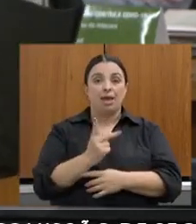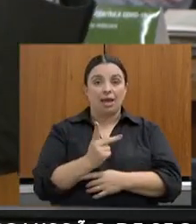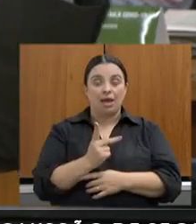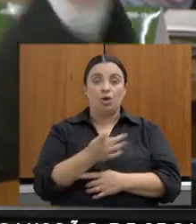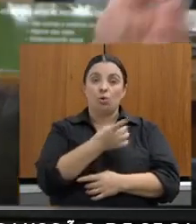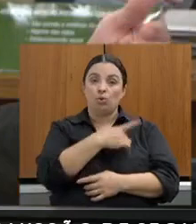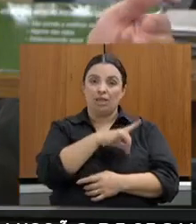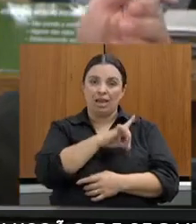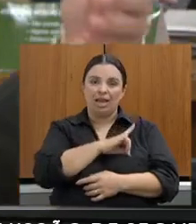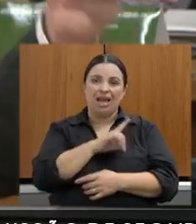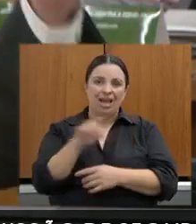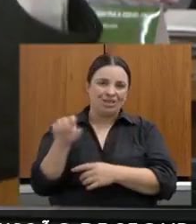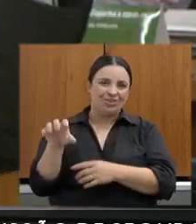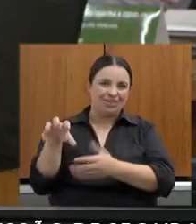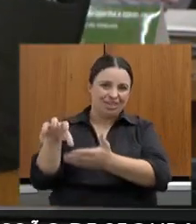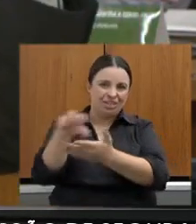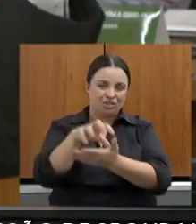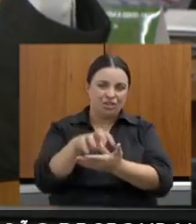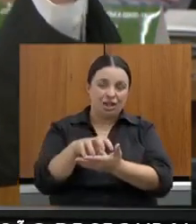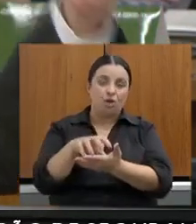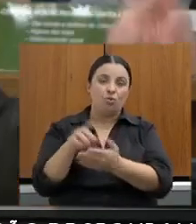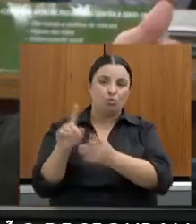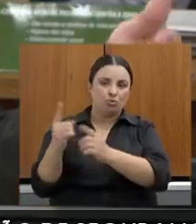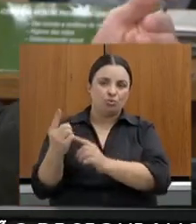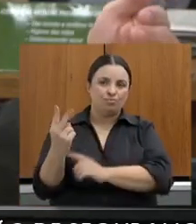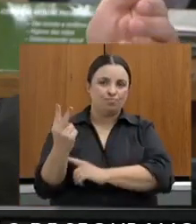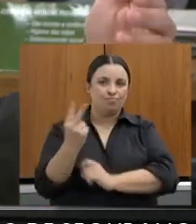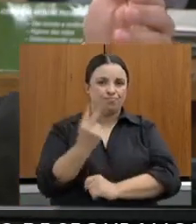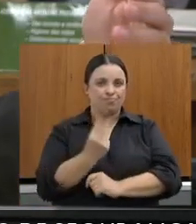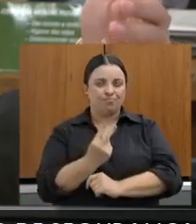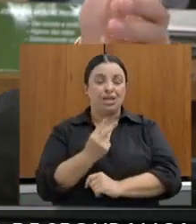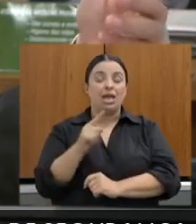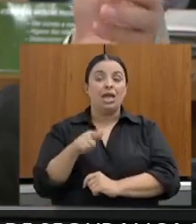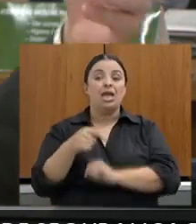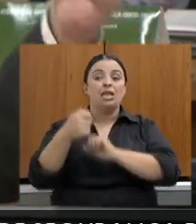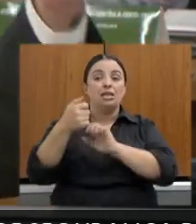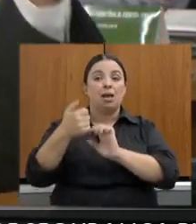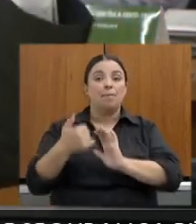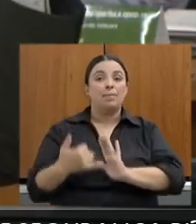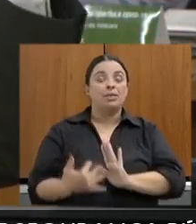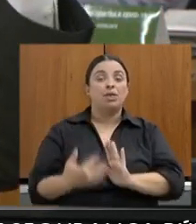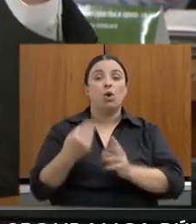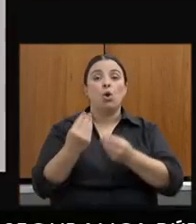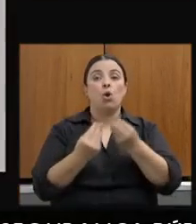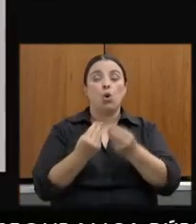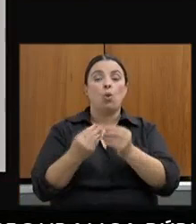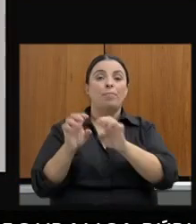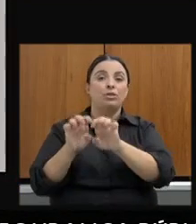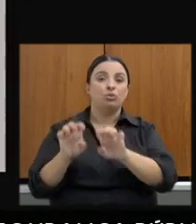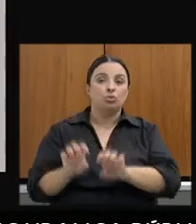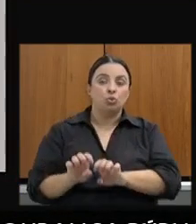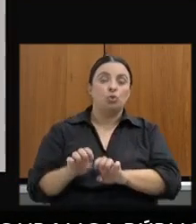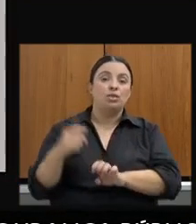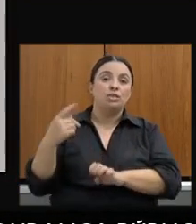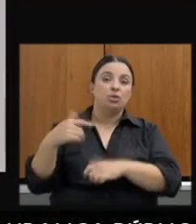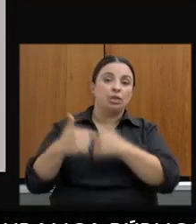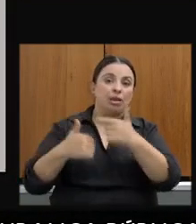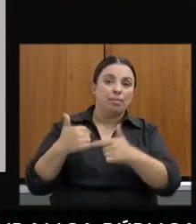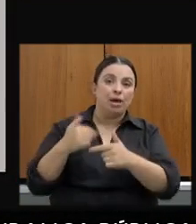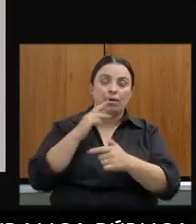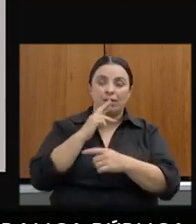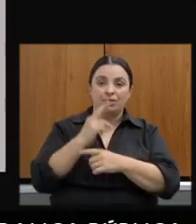apresentando a estrutura física resultado dos trabalhos produtividade veículos